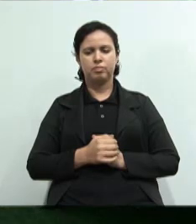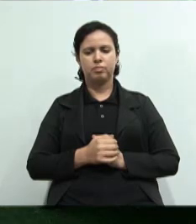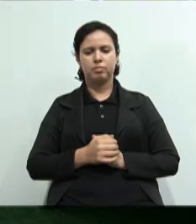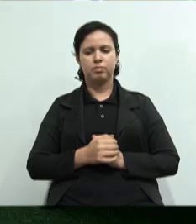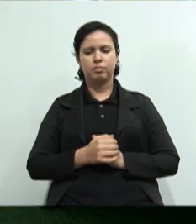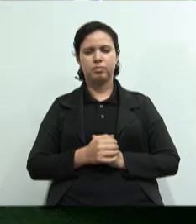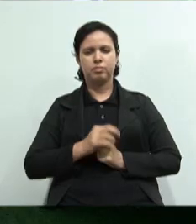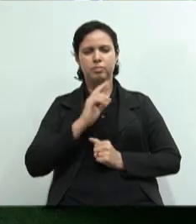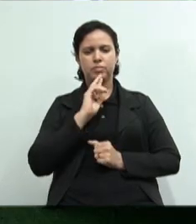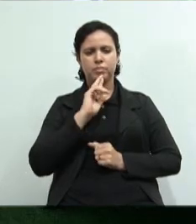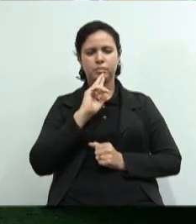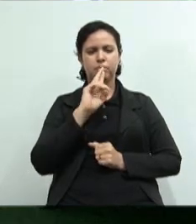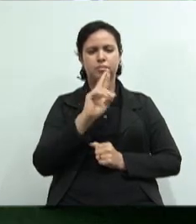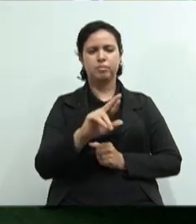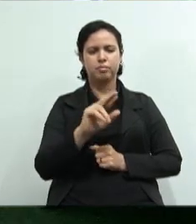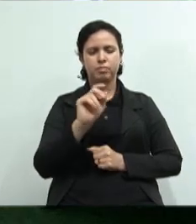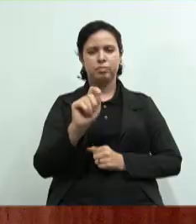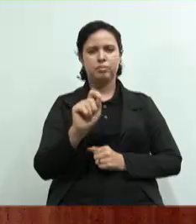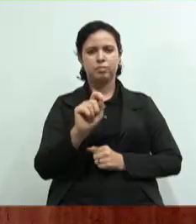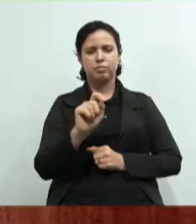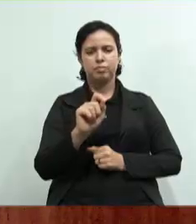Ele respondeu aqui.